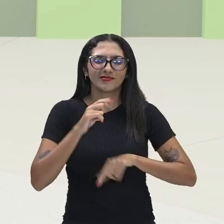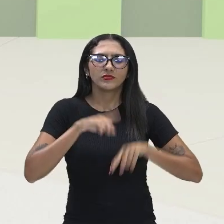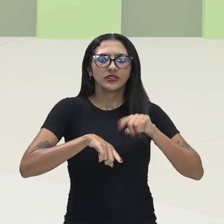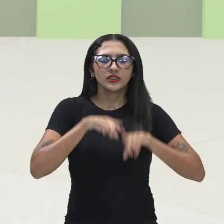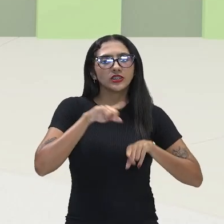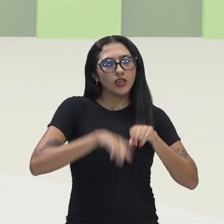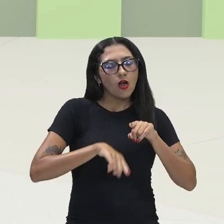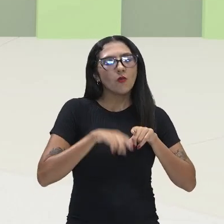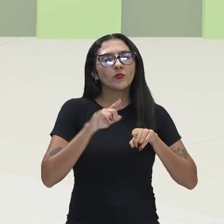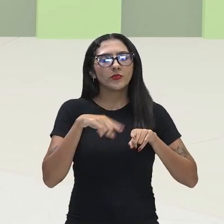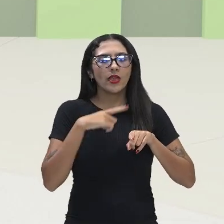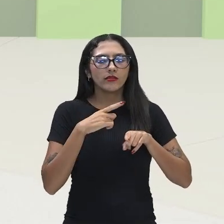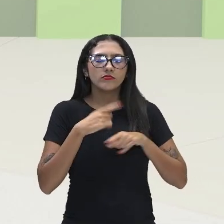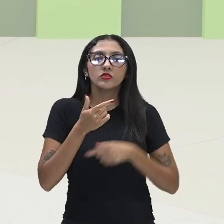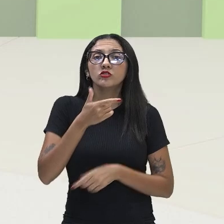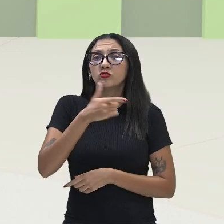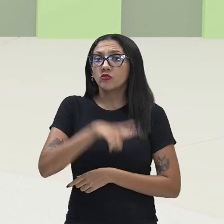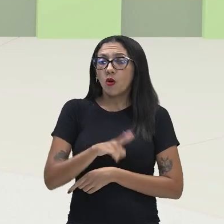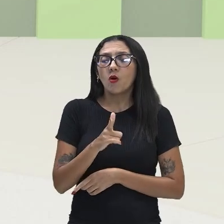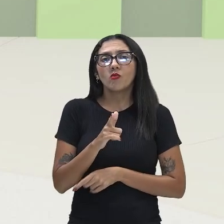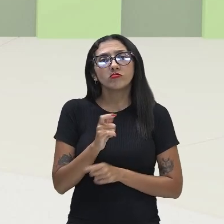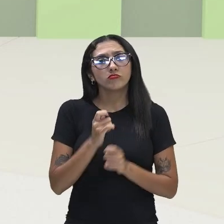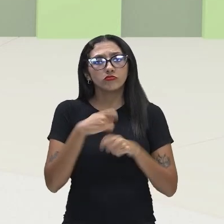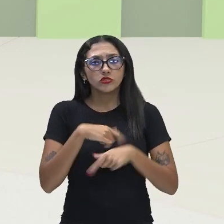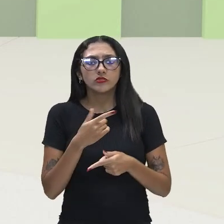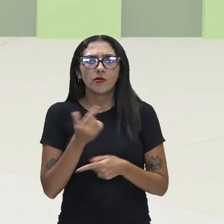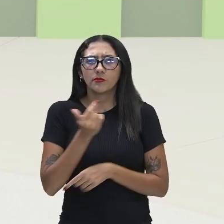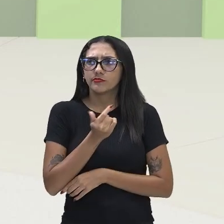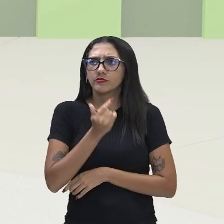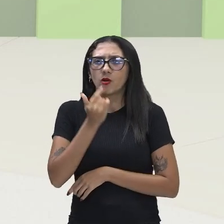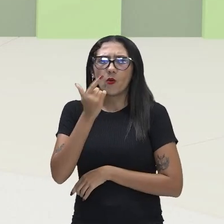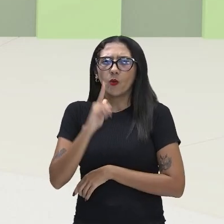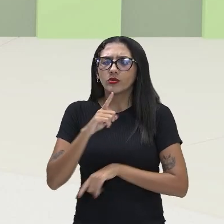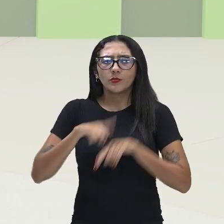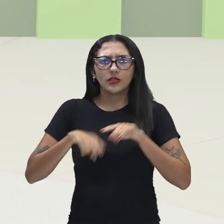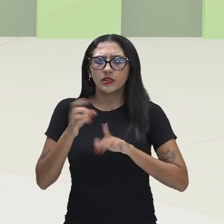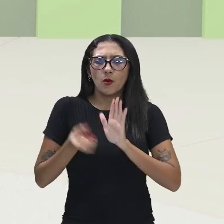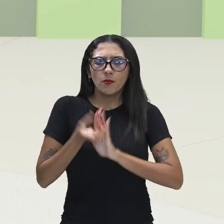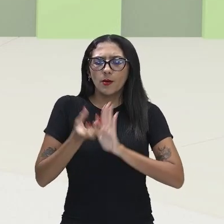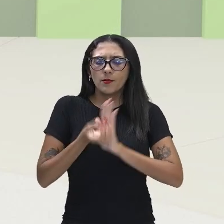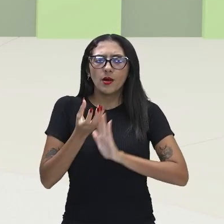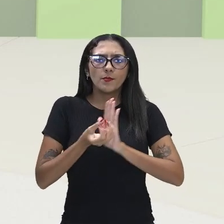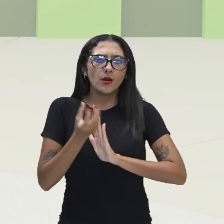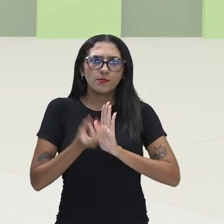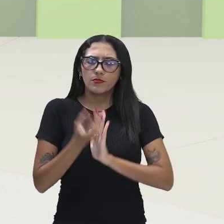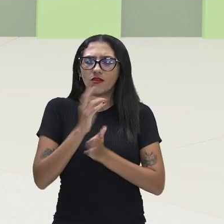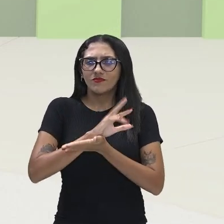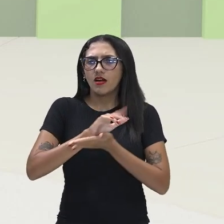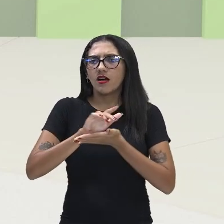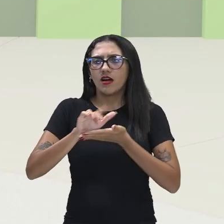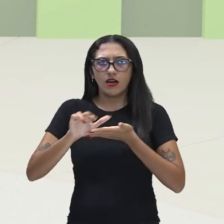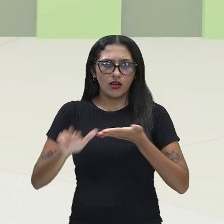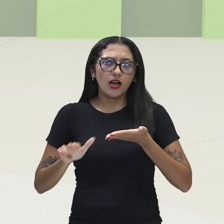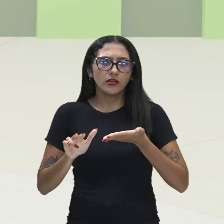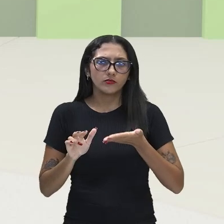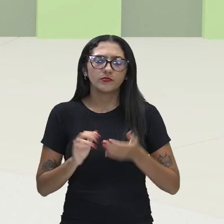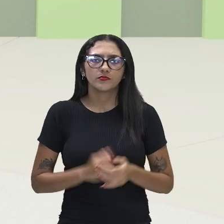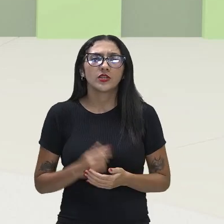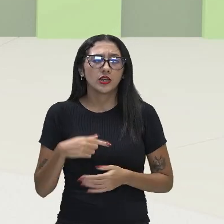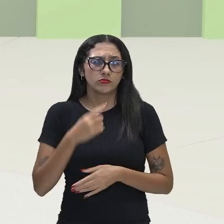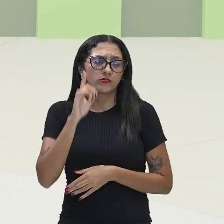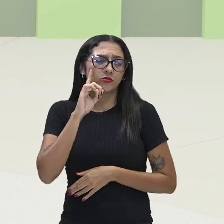eles produzem, né, vão ser utilizados na produção de outros produtos do dia a dia